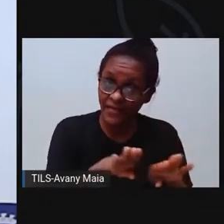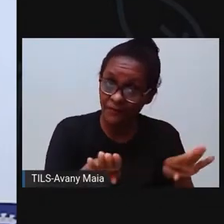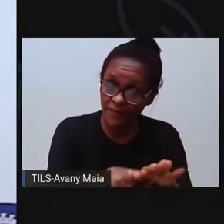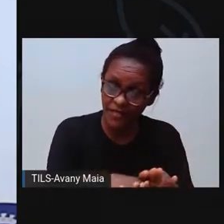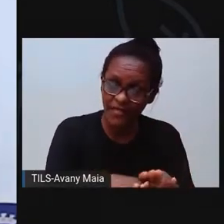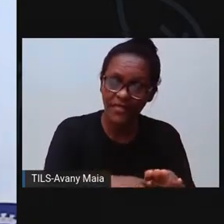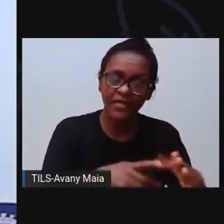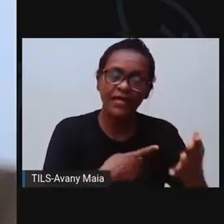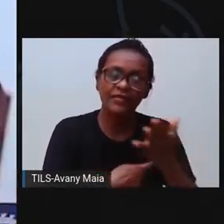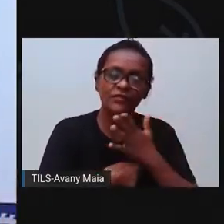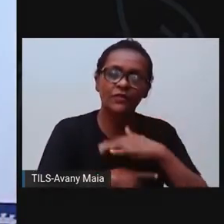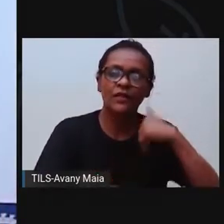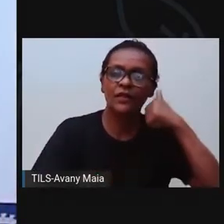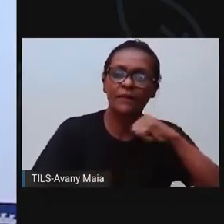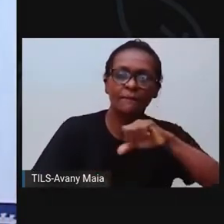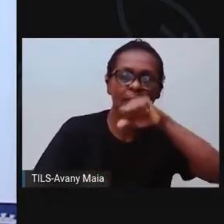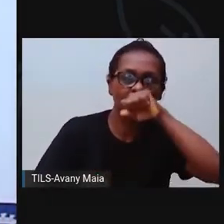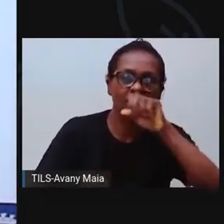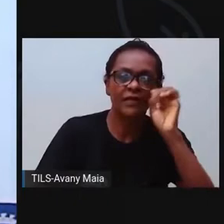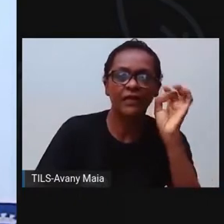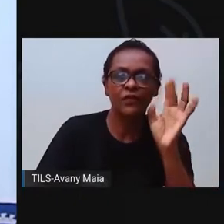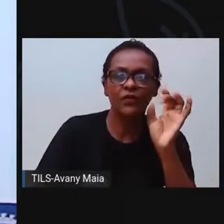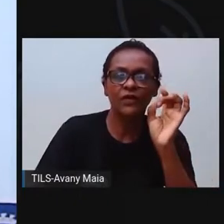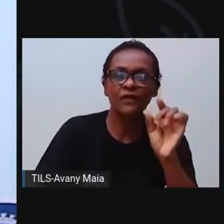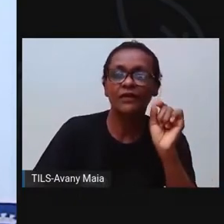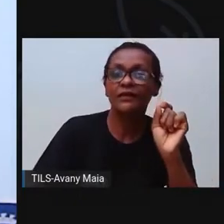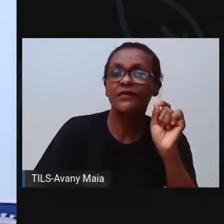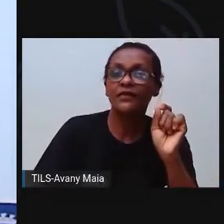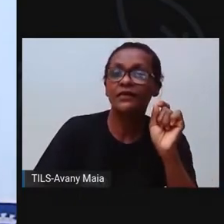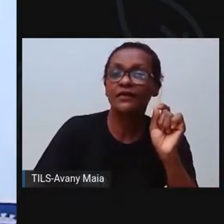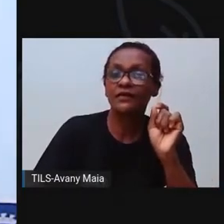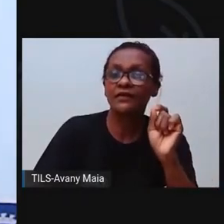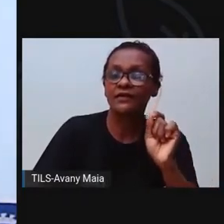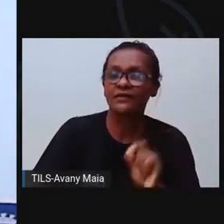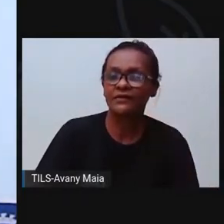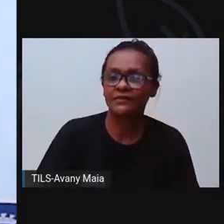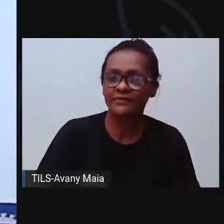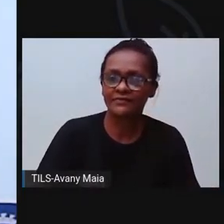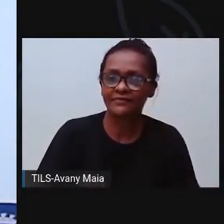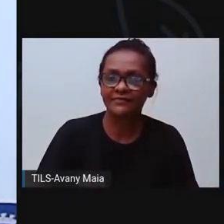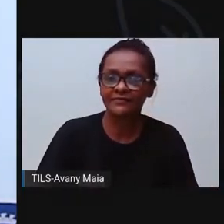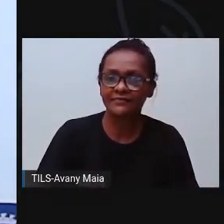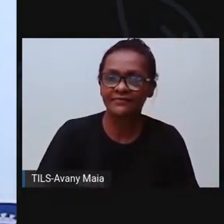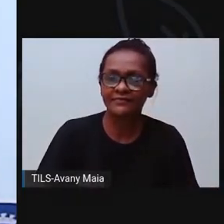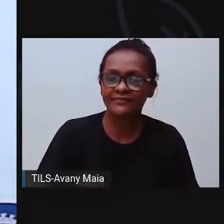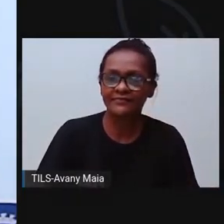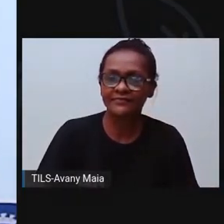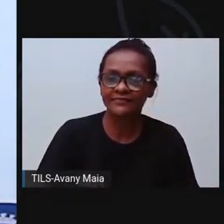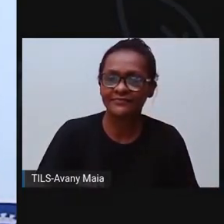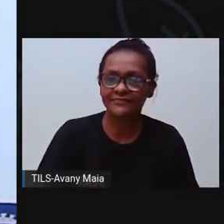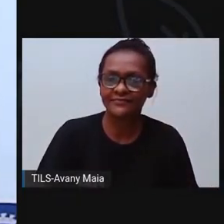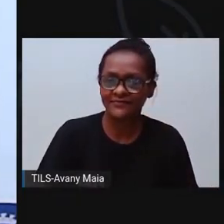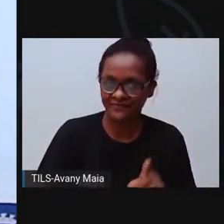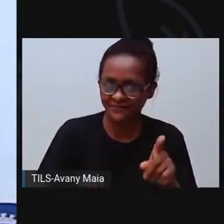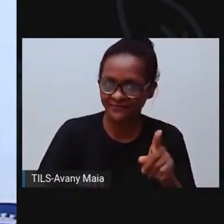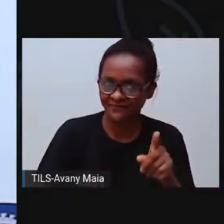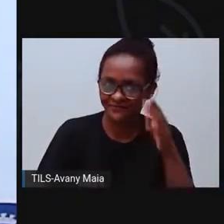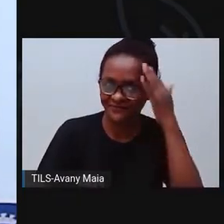mundo todinho? Que será que acalma a mãe dele? Vamos